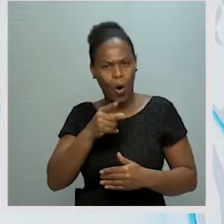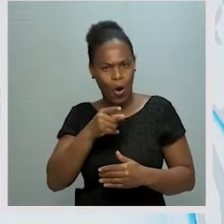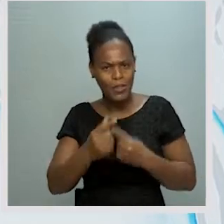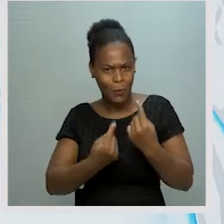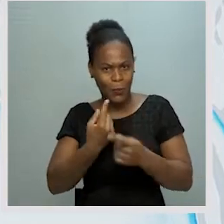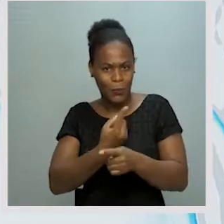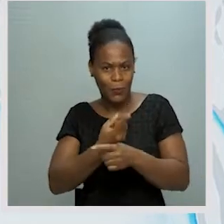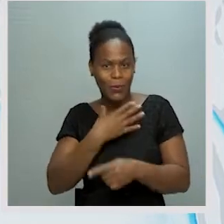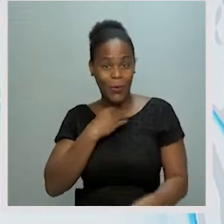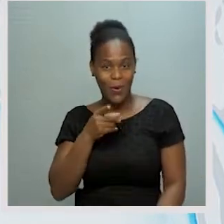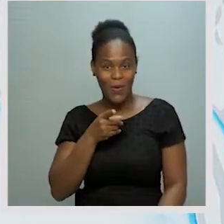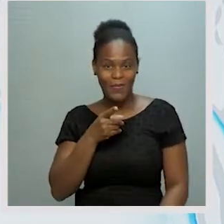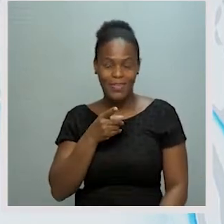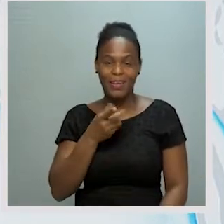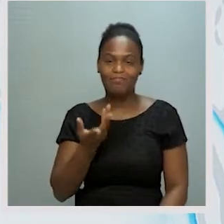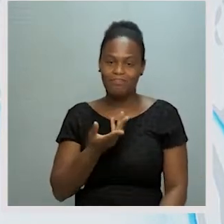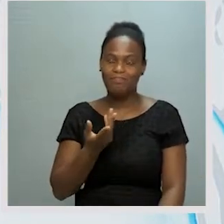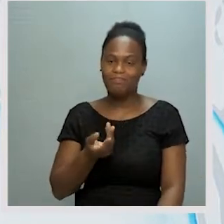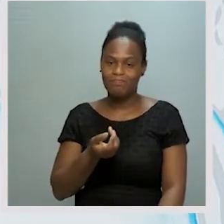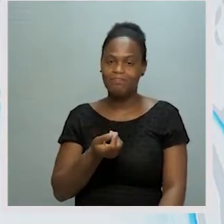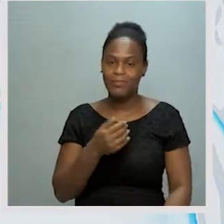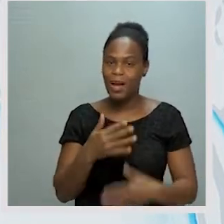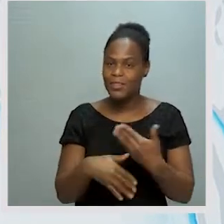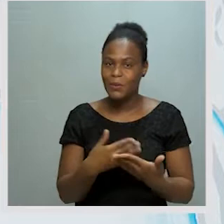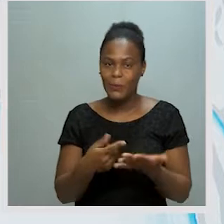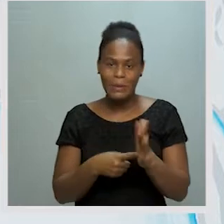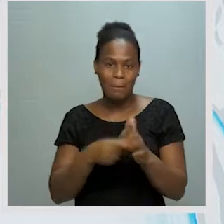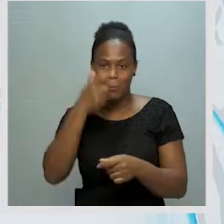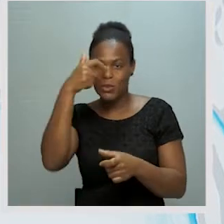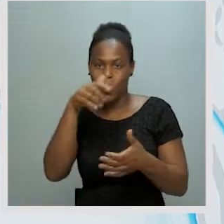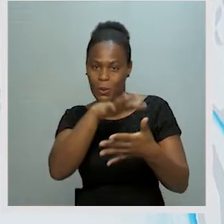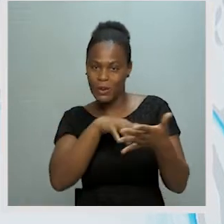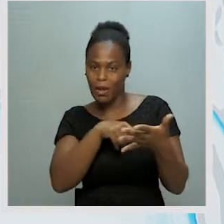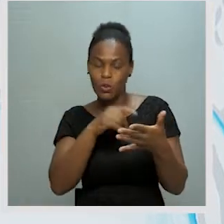alguma coisa, de uma ação, de uma personagem?